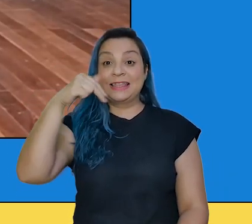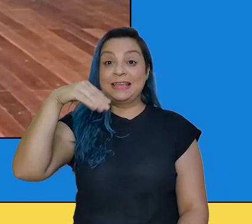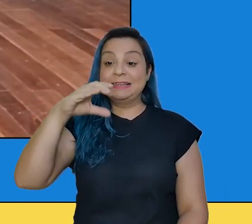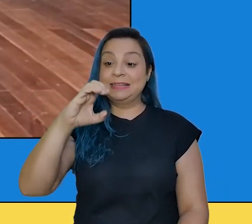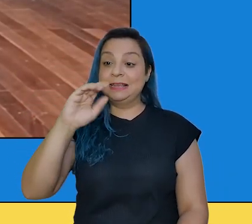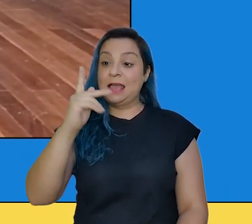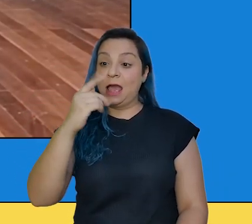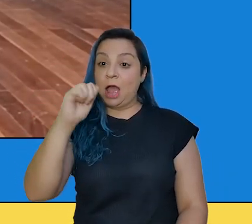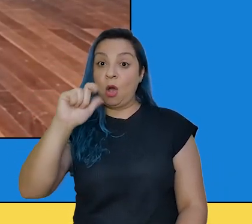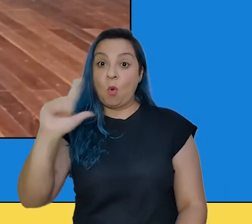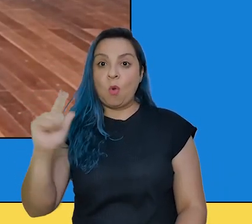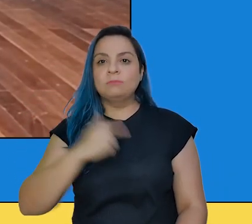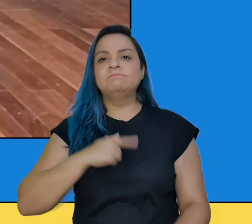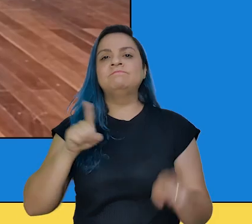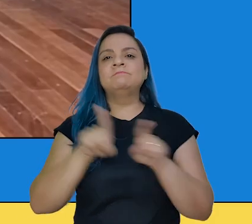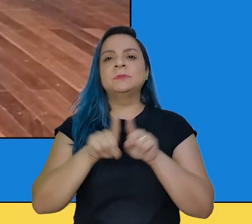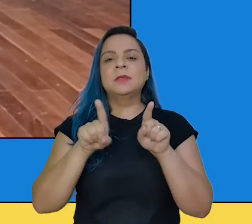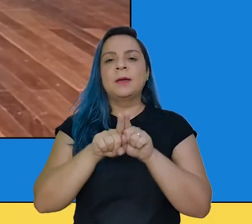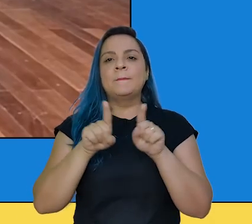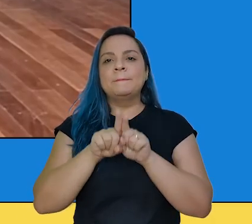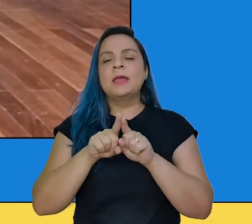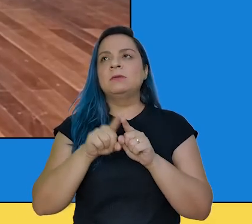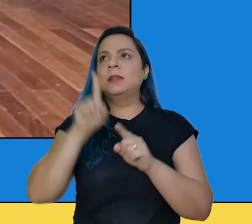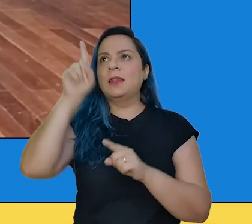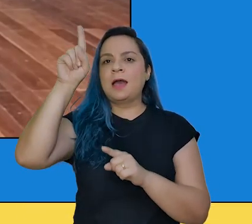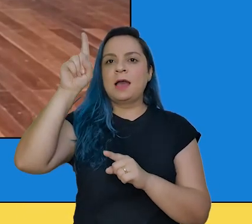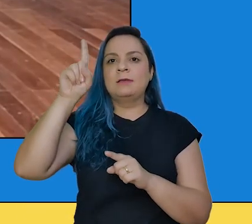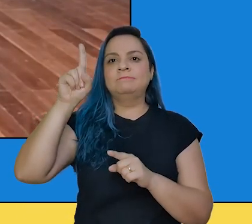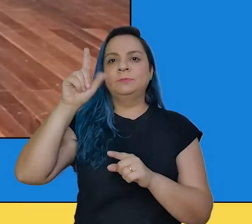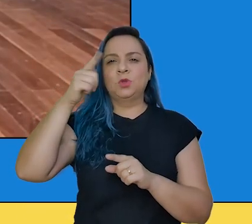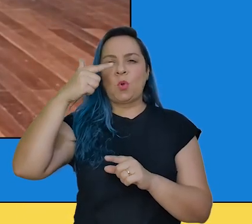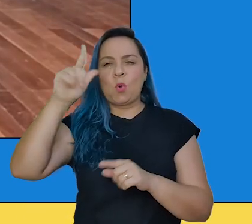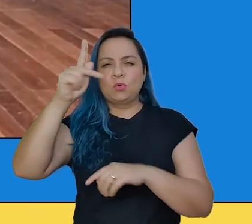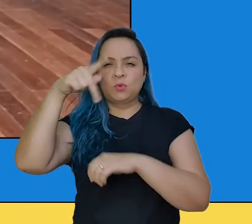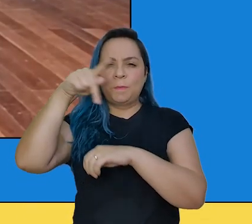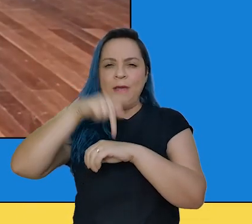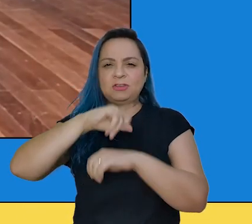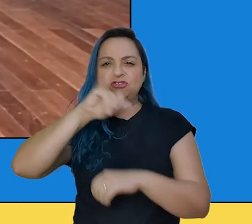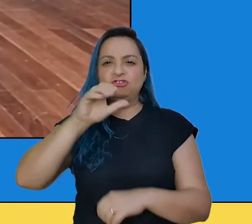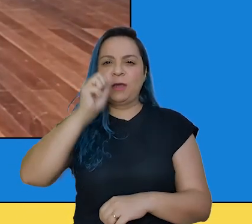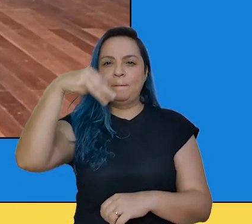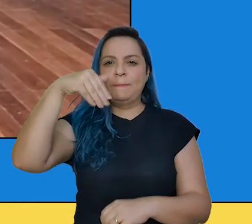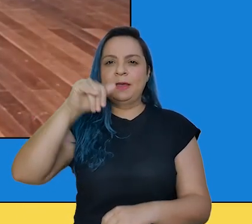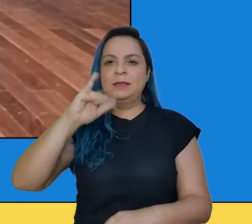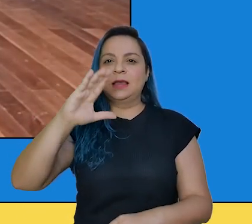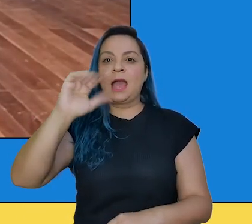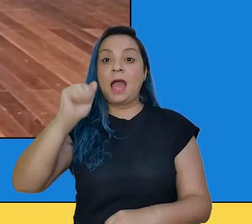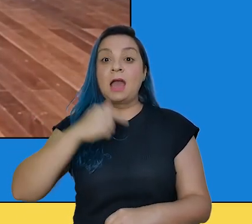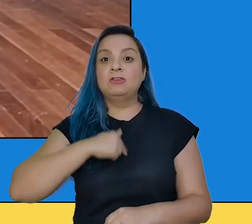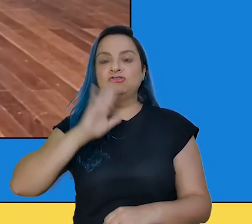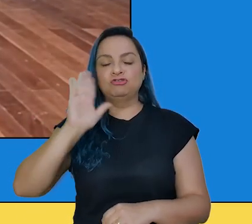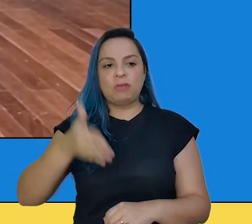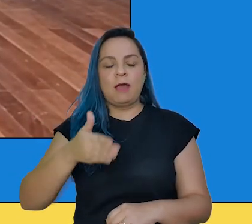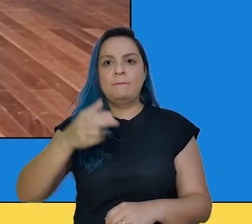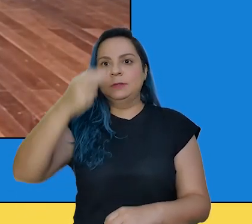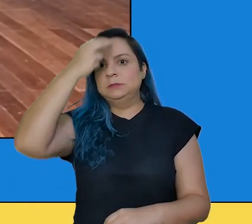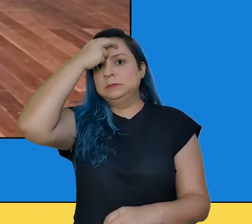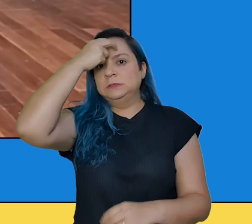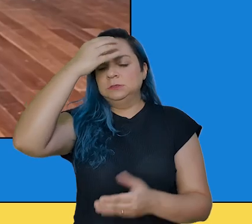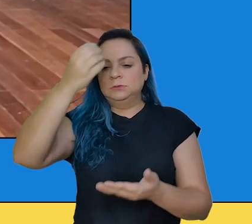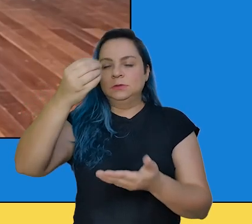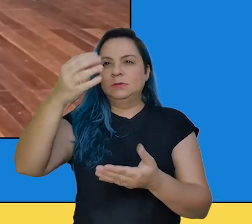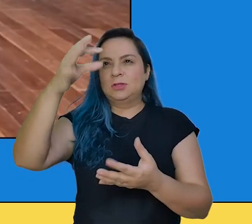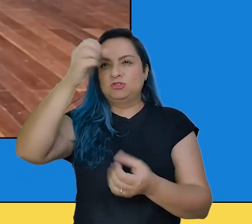estilo de dança de rua também, que nasce na Jamaica, que é um estilo que eu desenvolvo bastante, também me traz esse lado dessa